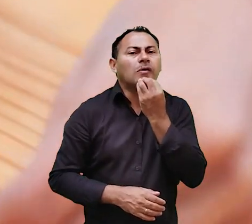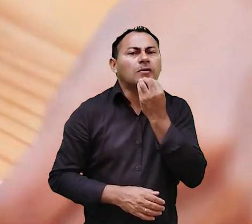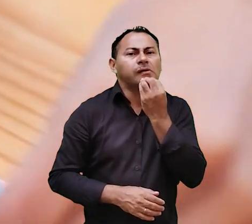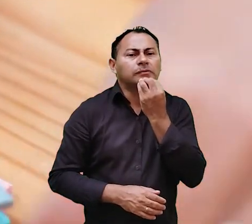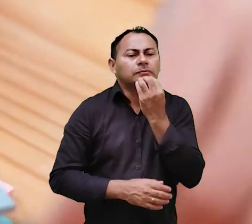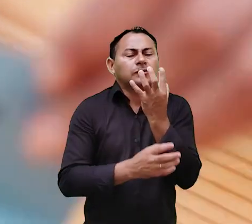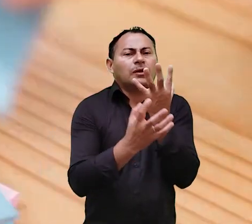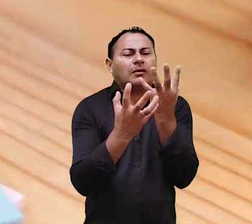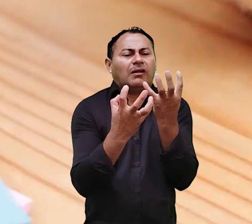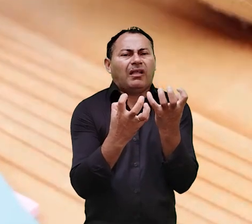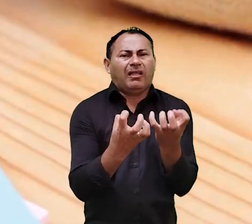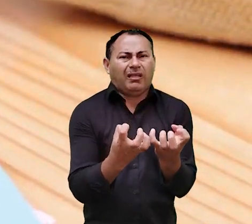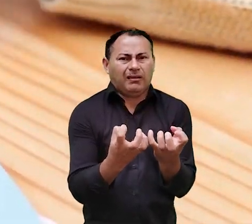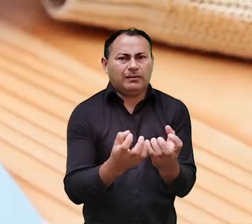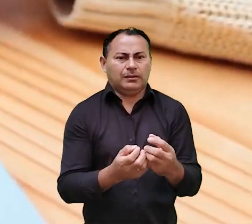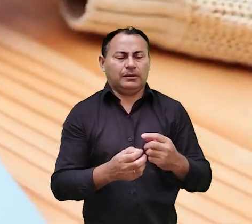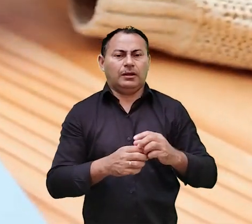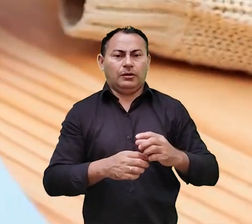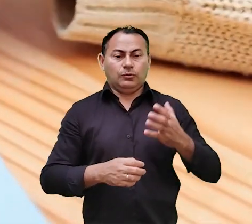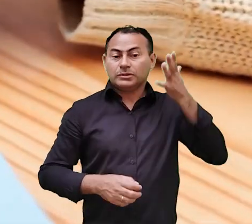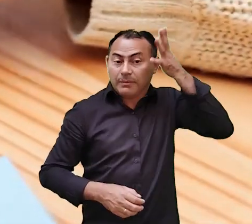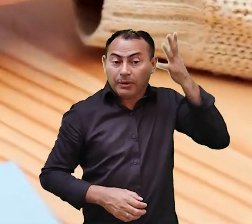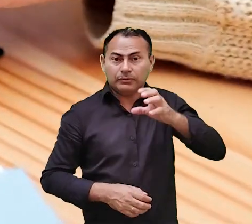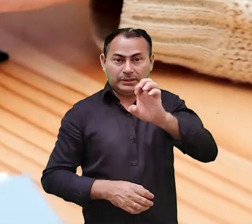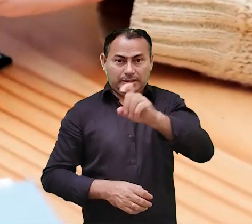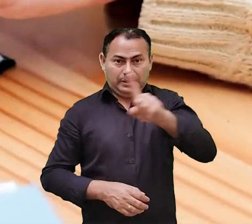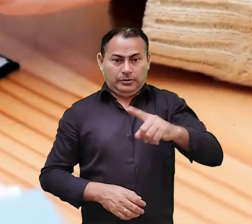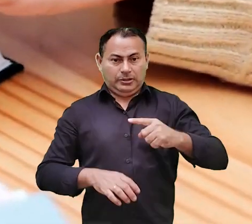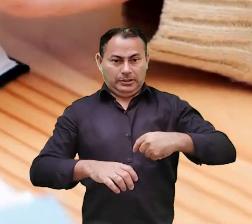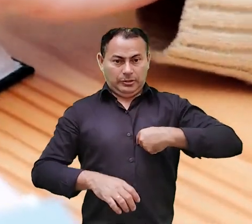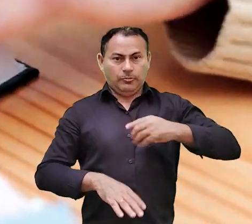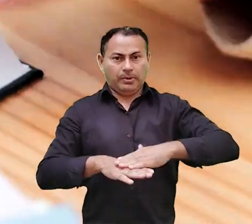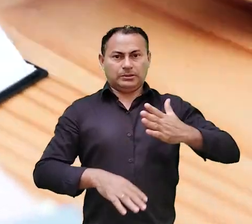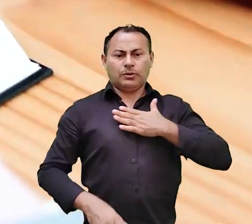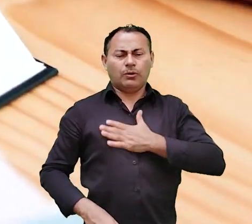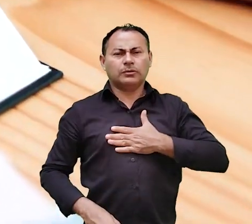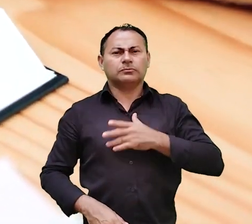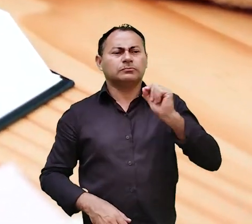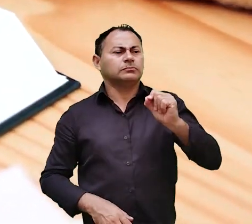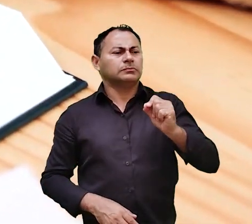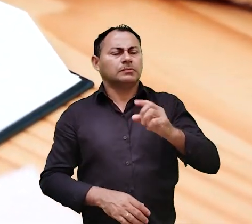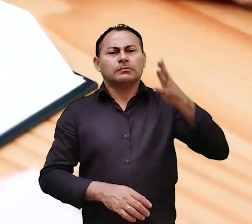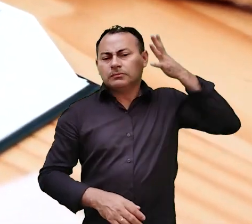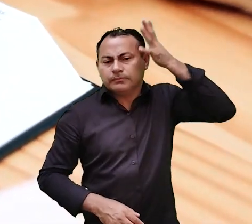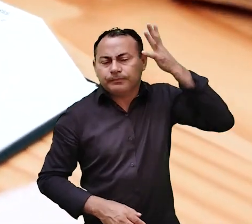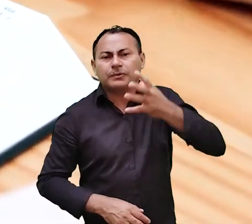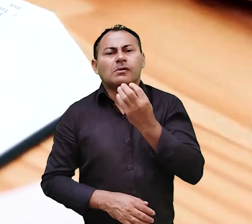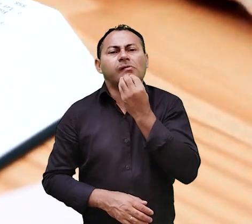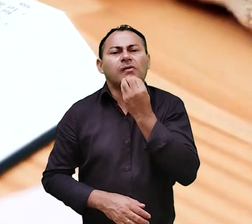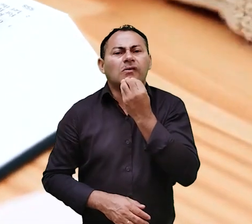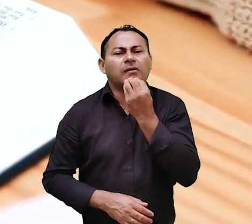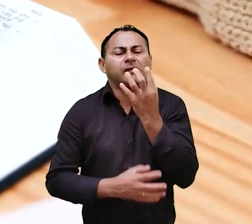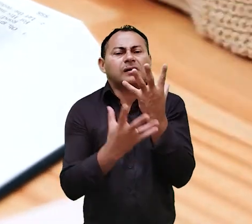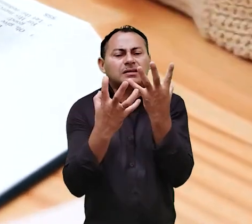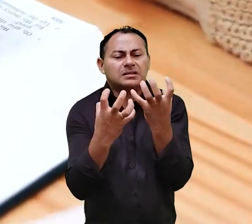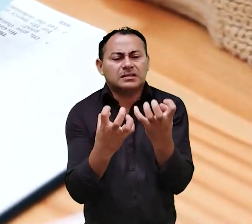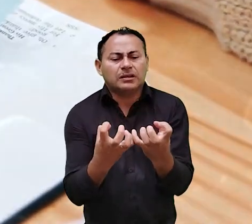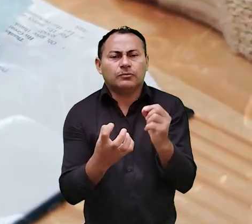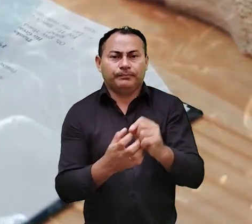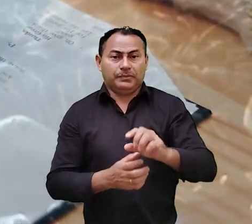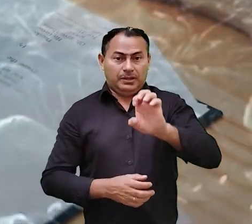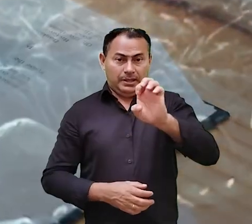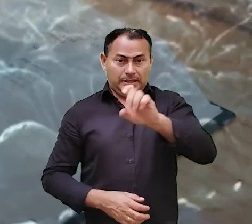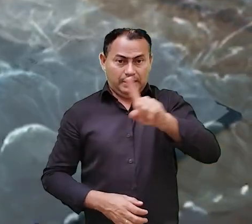ossos secos é o sermão de Ezequiel que eu mais gosto. O que há de tão importante nesse sermão dos ossos